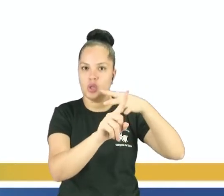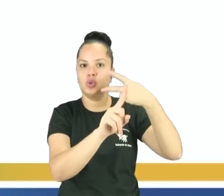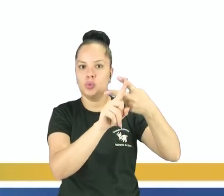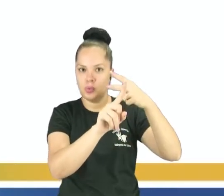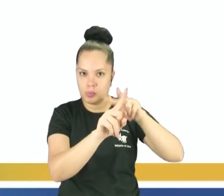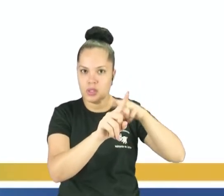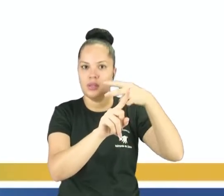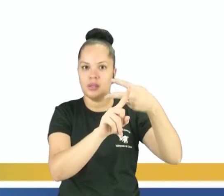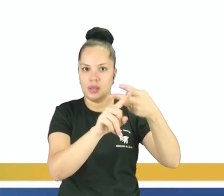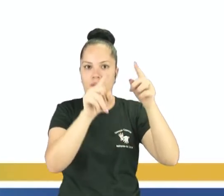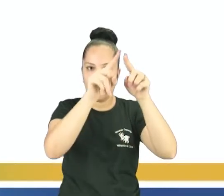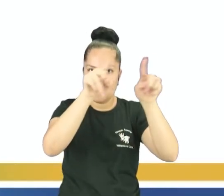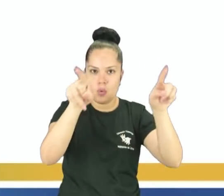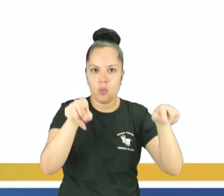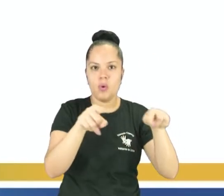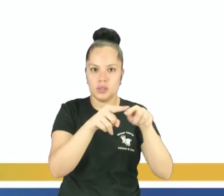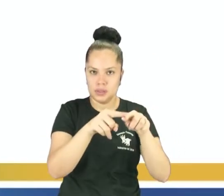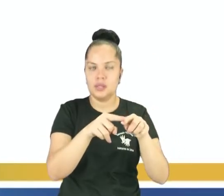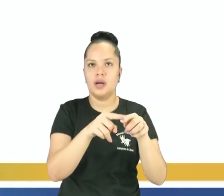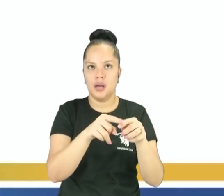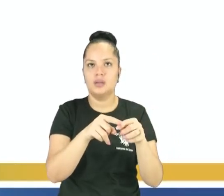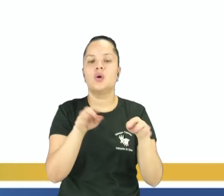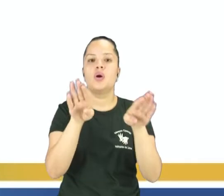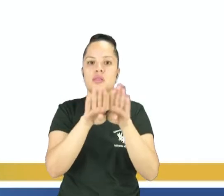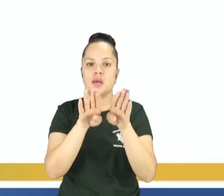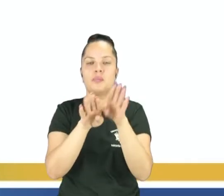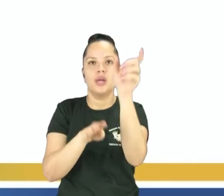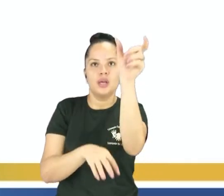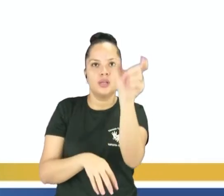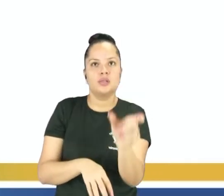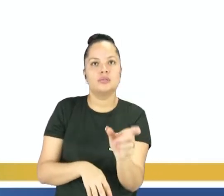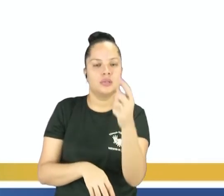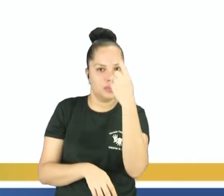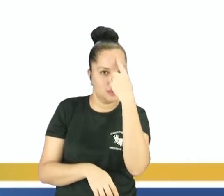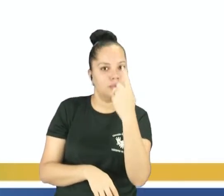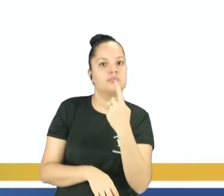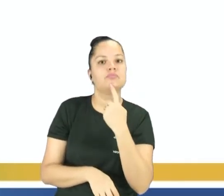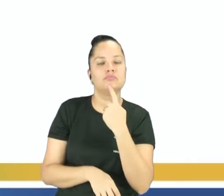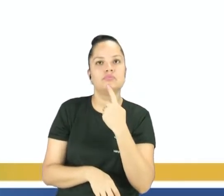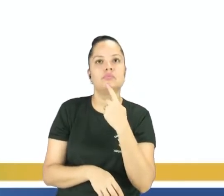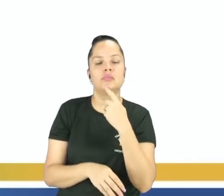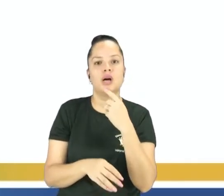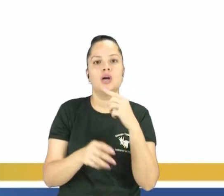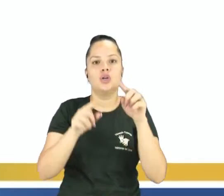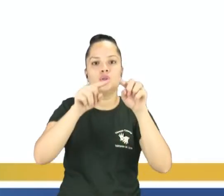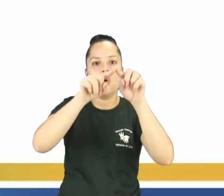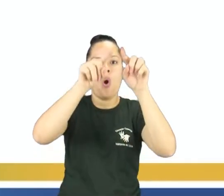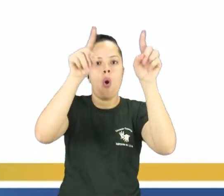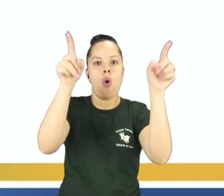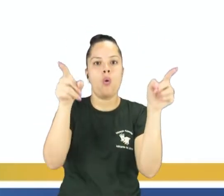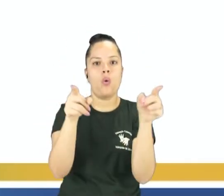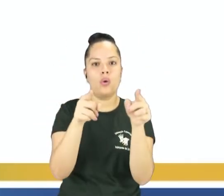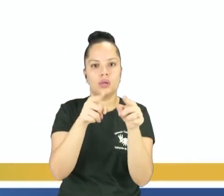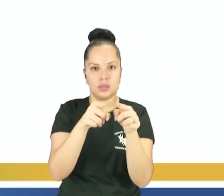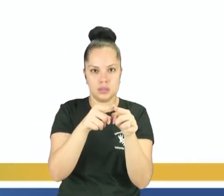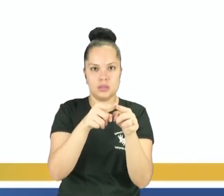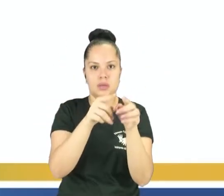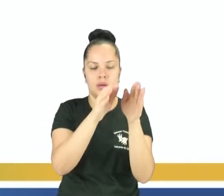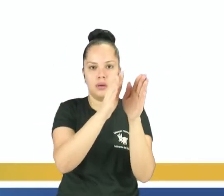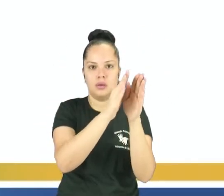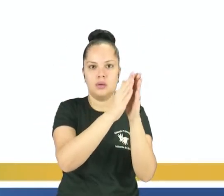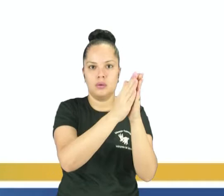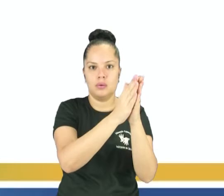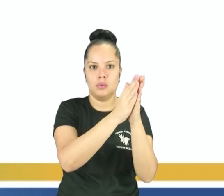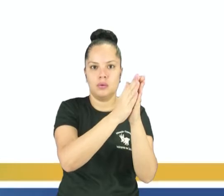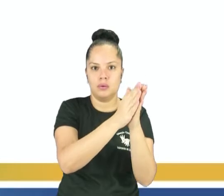Na segunda imagem, nós temos aí, ó, dois corações que estão refletidos em relação ao eixo de simetria aí. Então repare